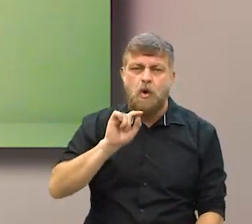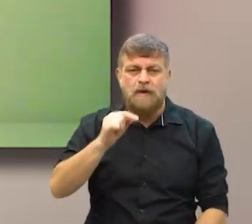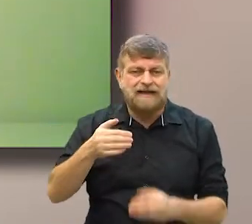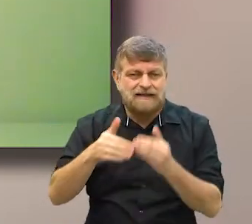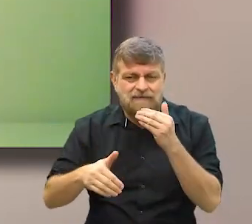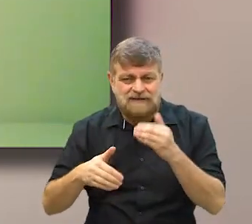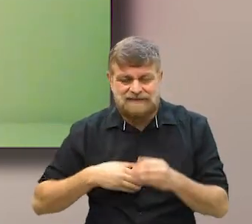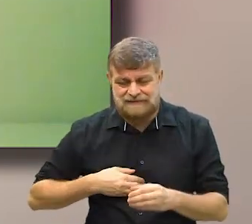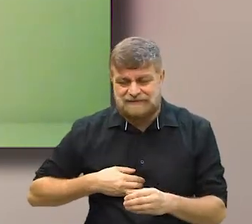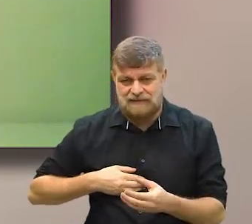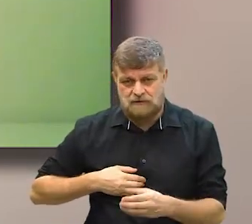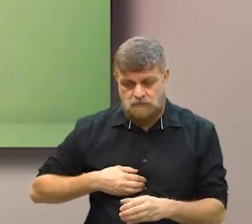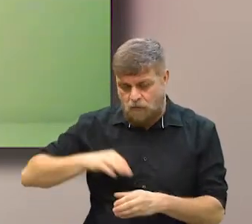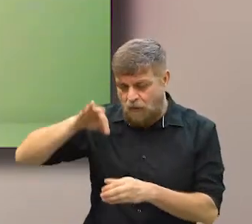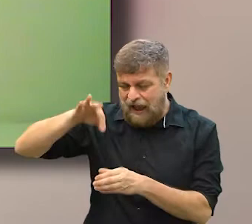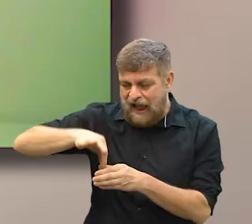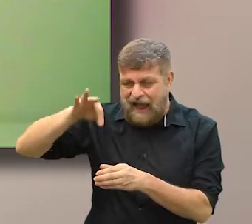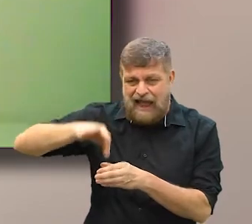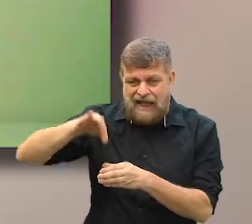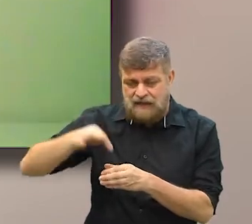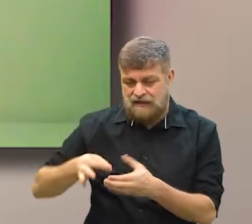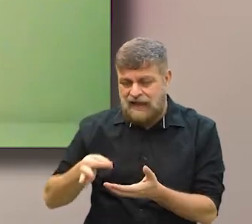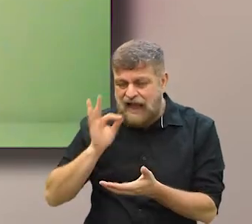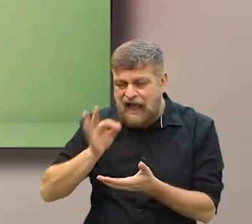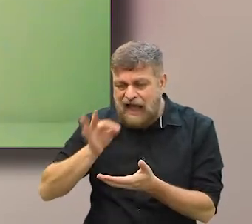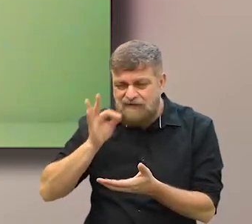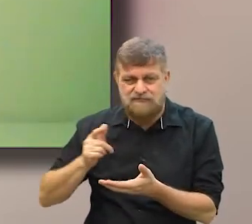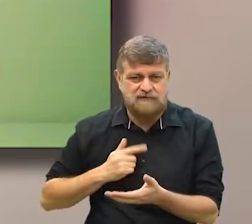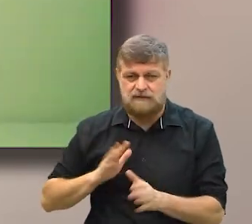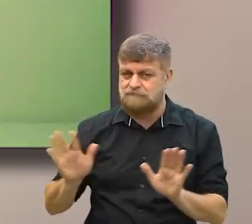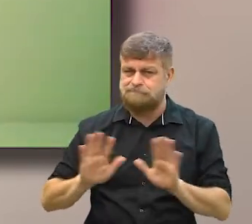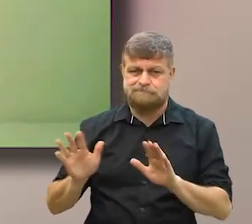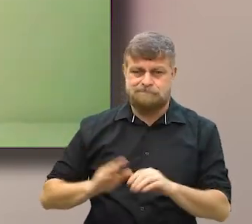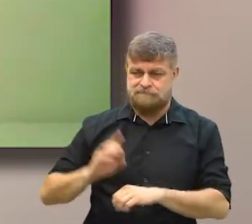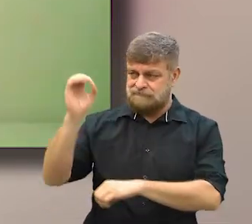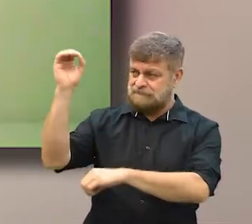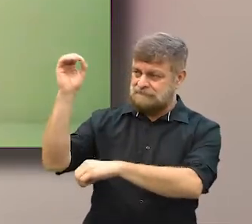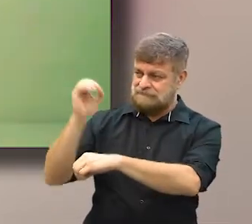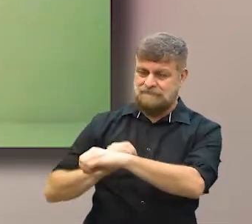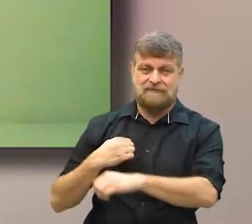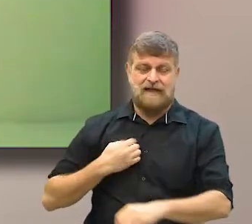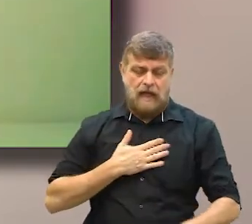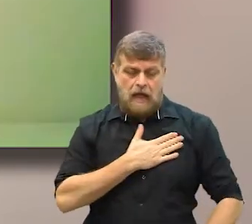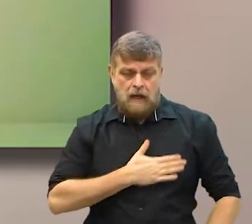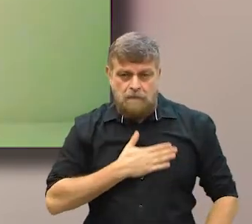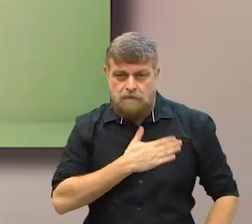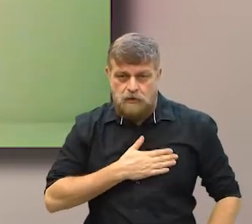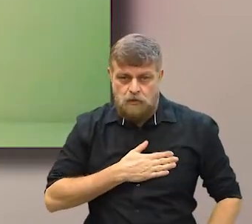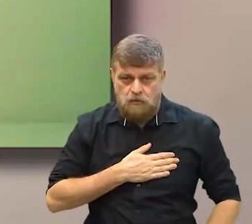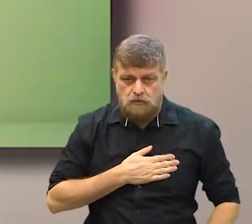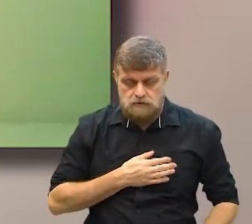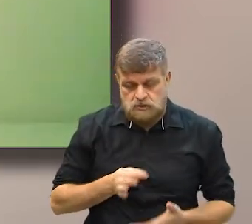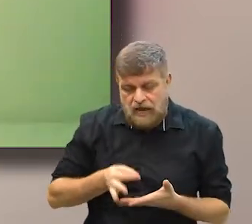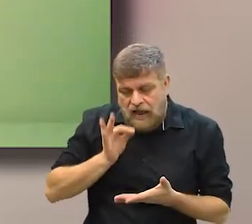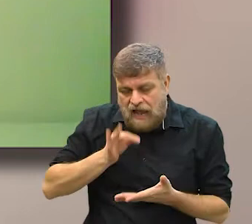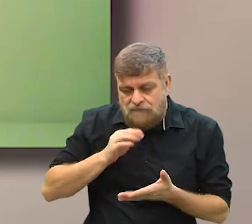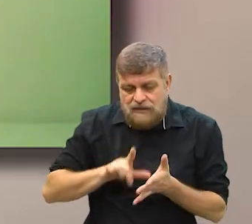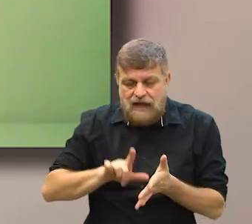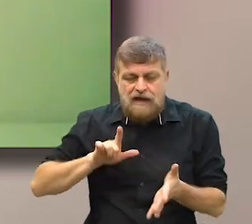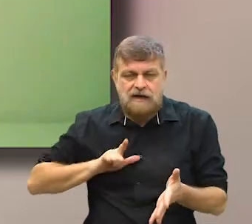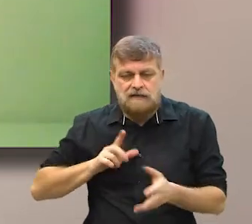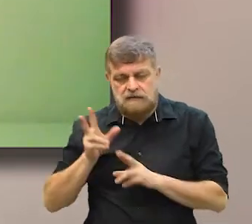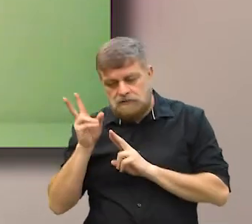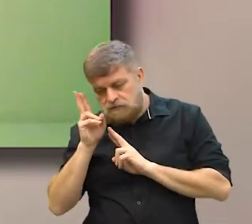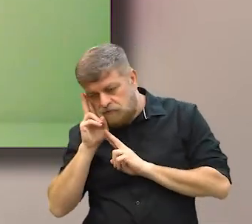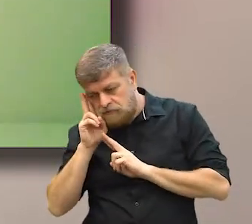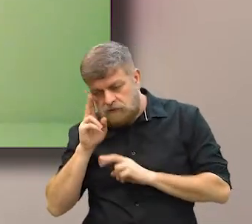deve beber, evitar bebidas cafeinadas no final do dia. E tem pessoas que dizem, mas eu posso beber café antes de dormir, isso